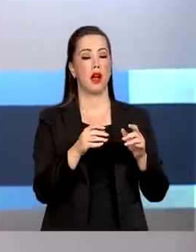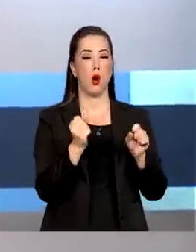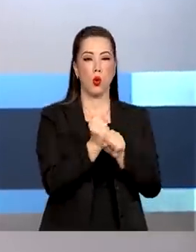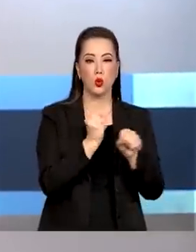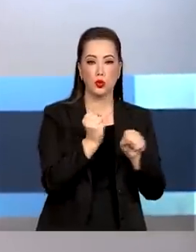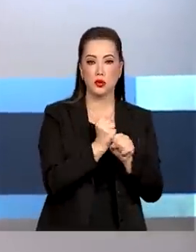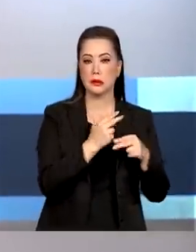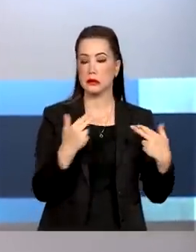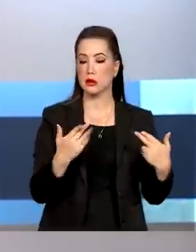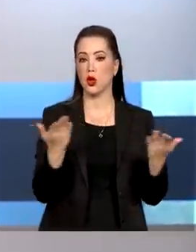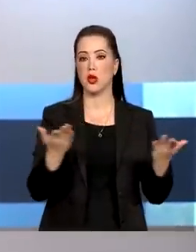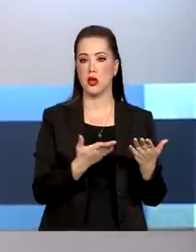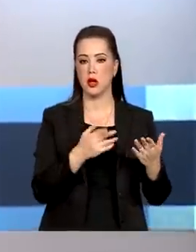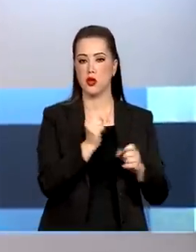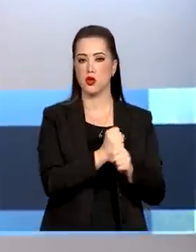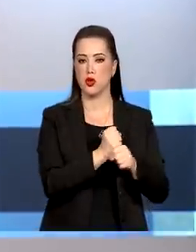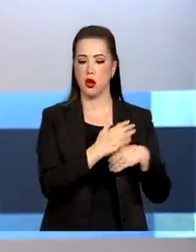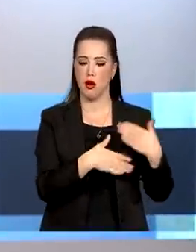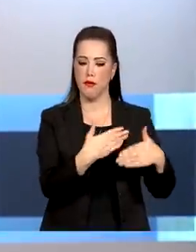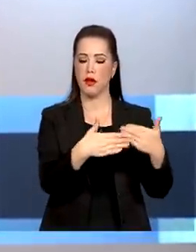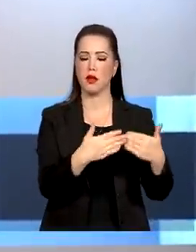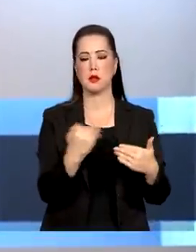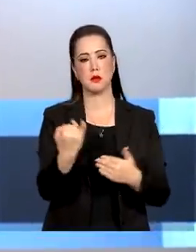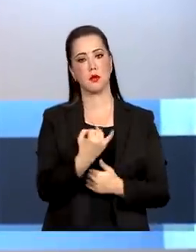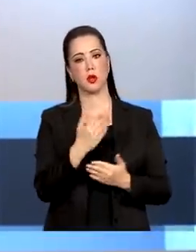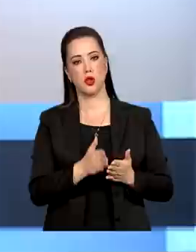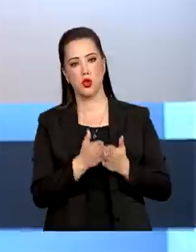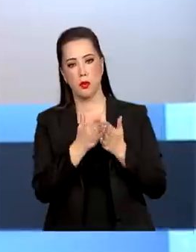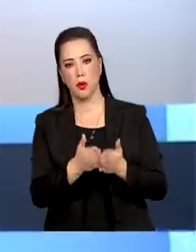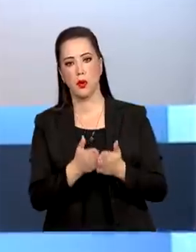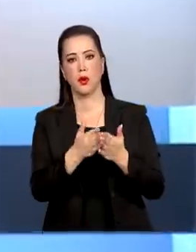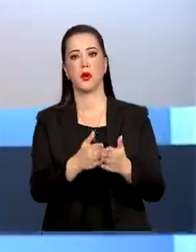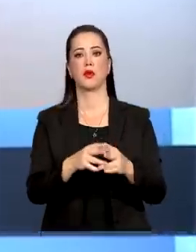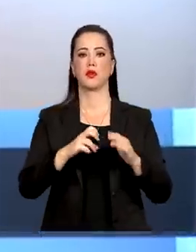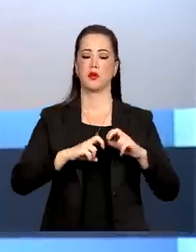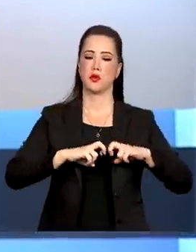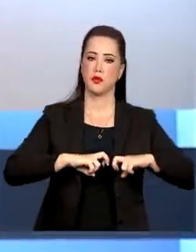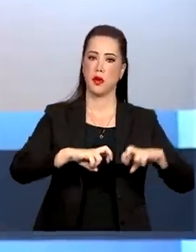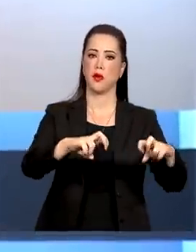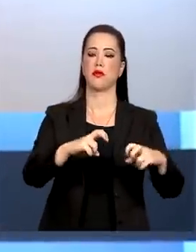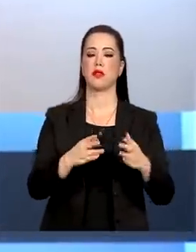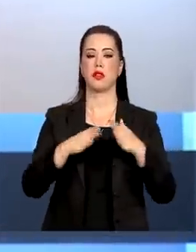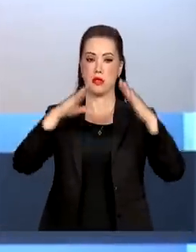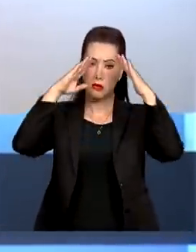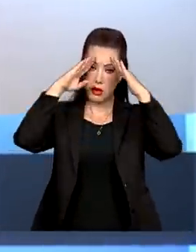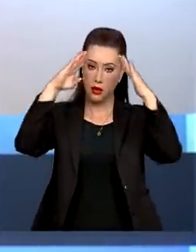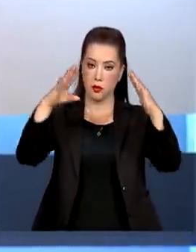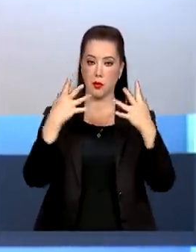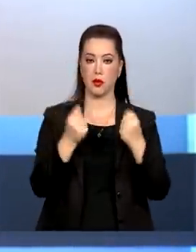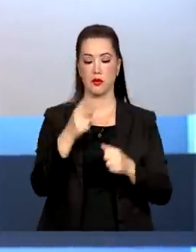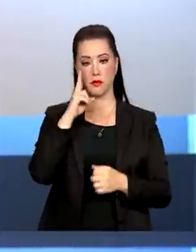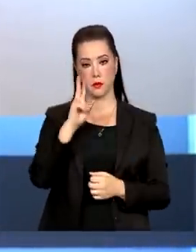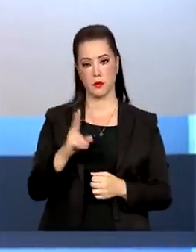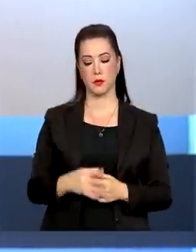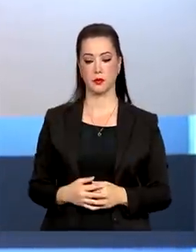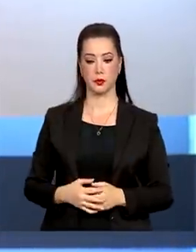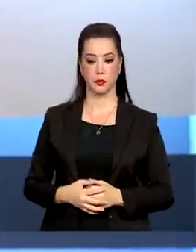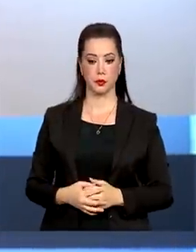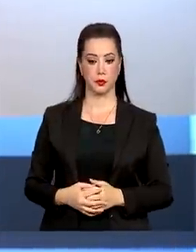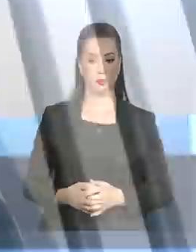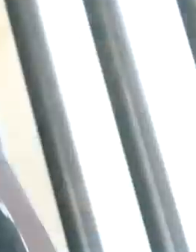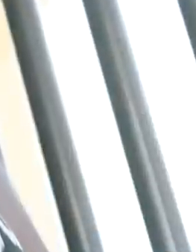apresentou avanços em áreas como portos ferrovias e aeroportos acompanhe na reportagem de Pedro Ivo de